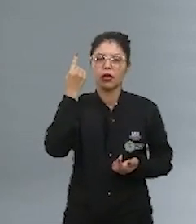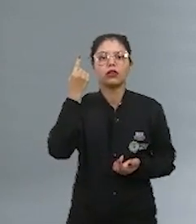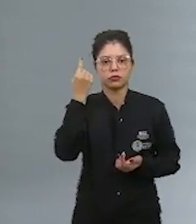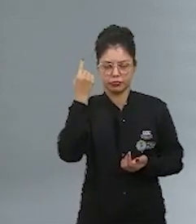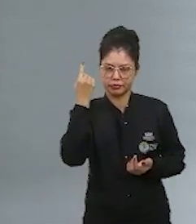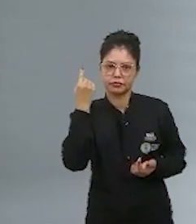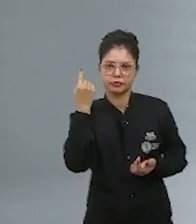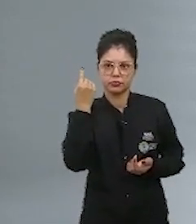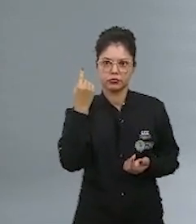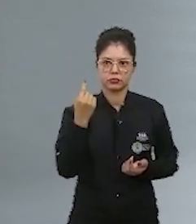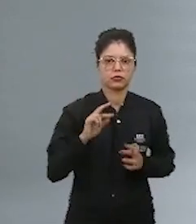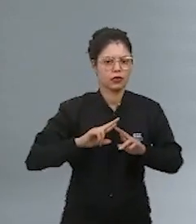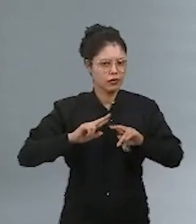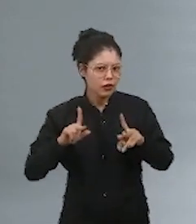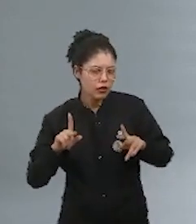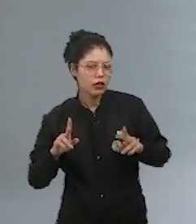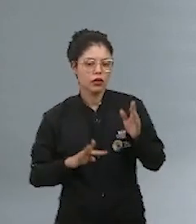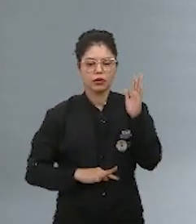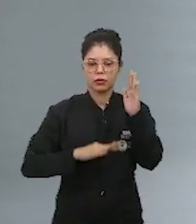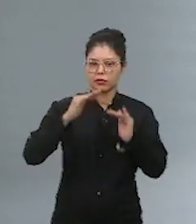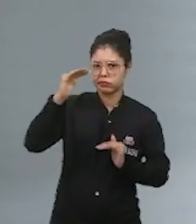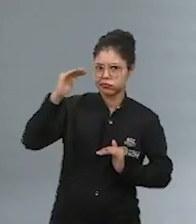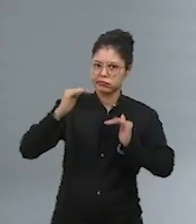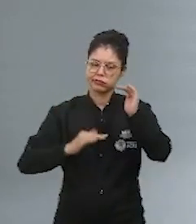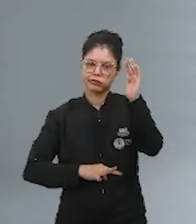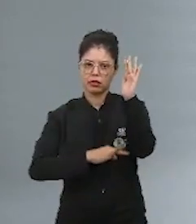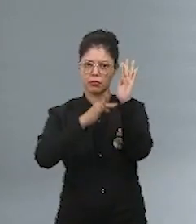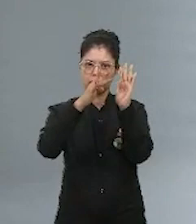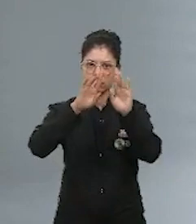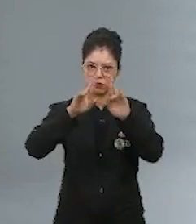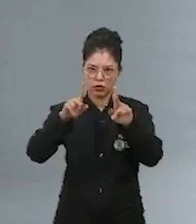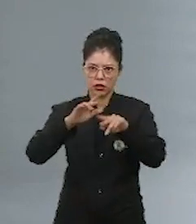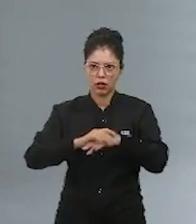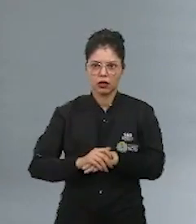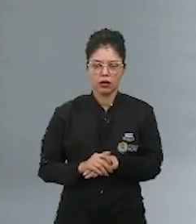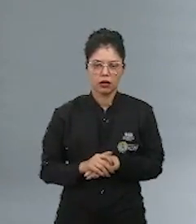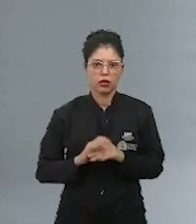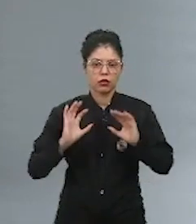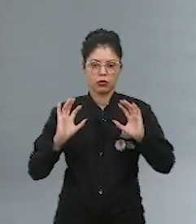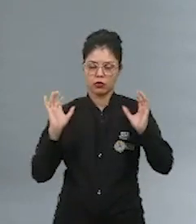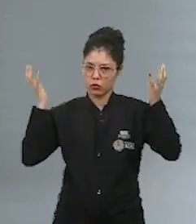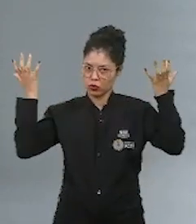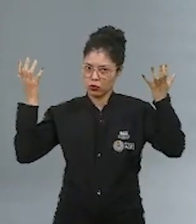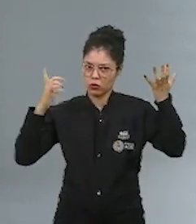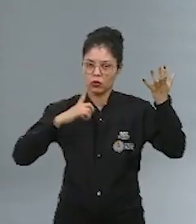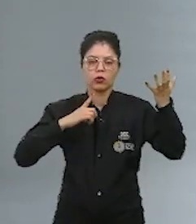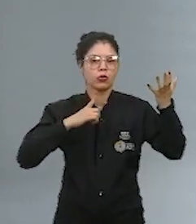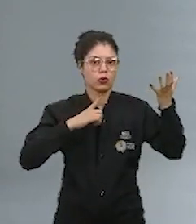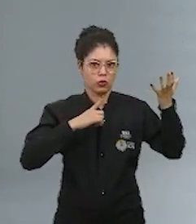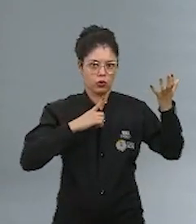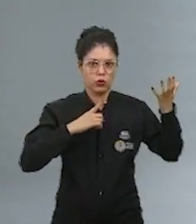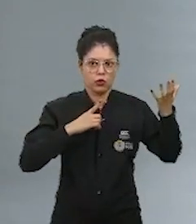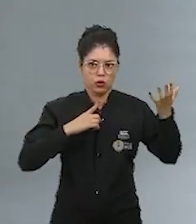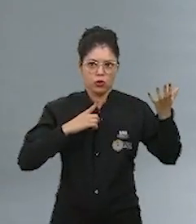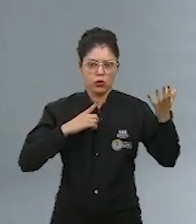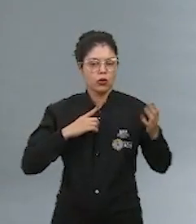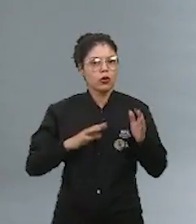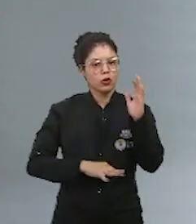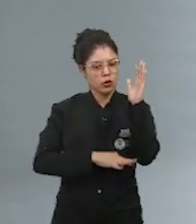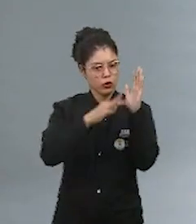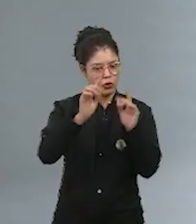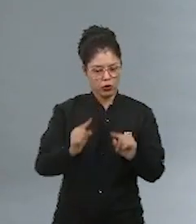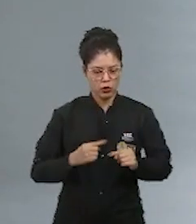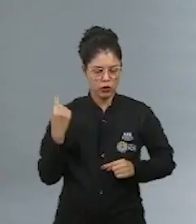tropical, né? Temos ali uma diversidade de temperaturas. Independente do clima, Tem parte do ano que temos temperaturas